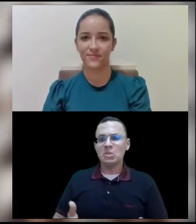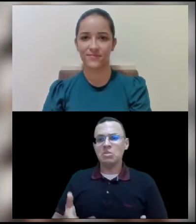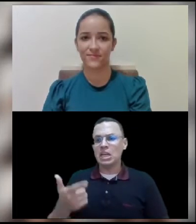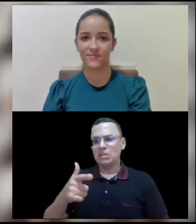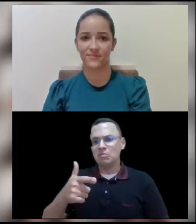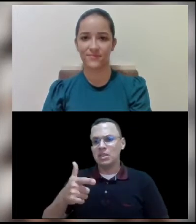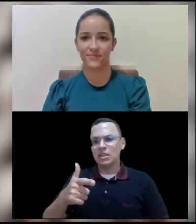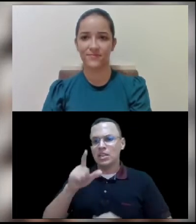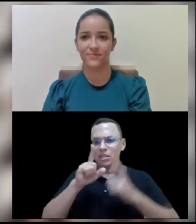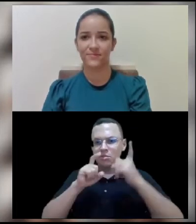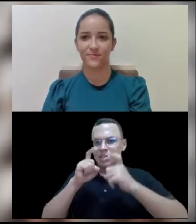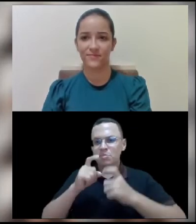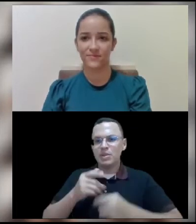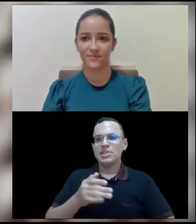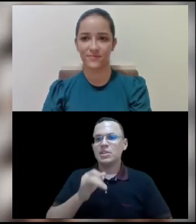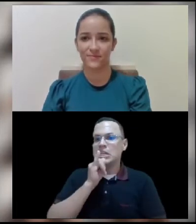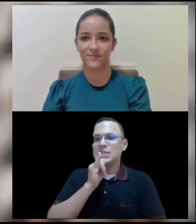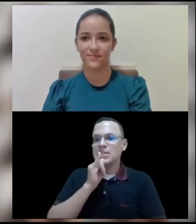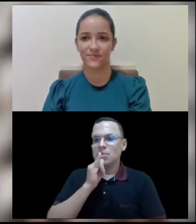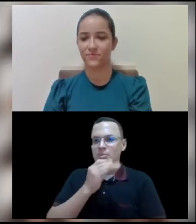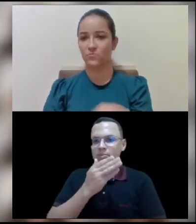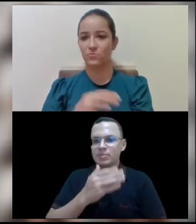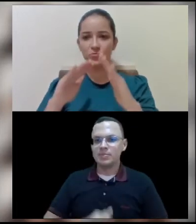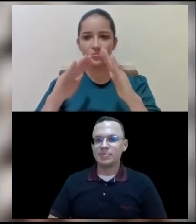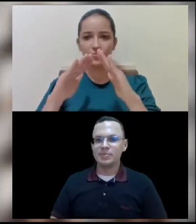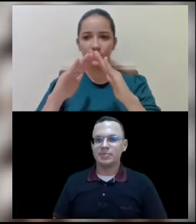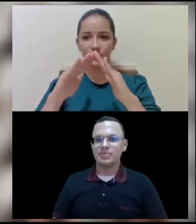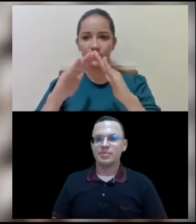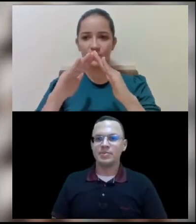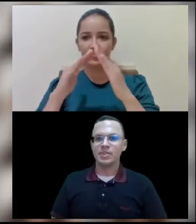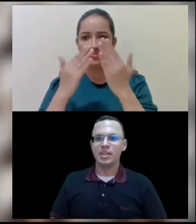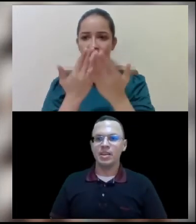Agora que não tem expressão. Exemplo,